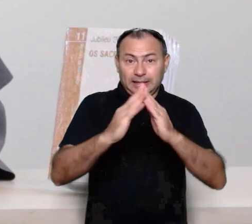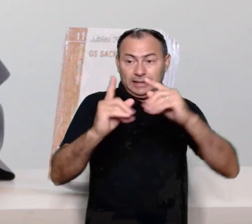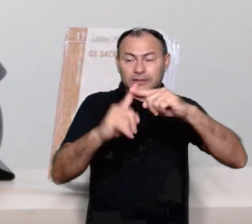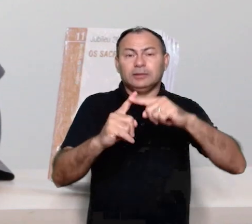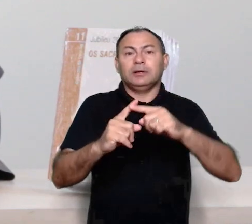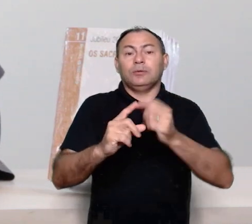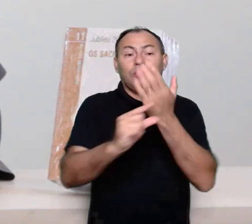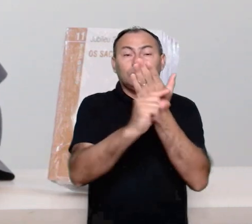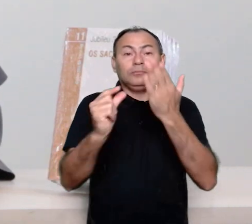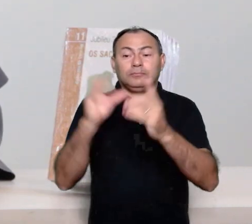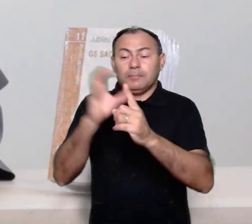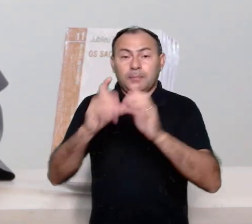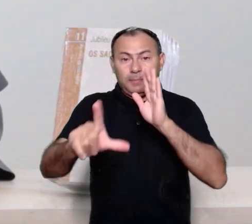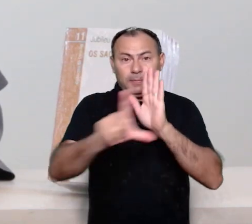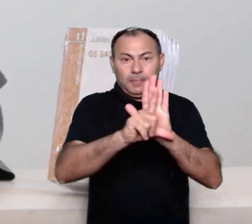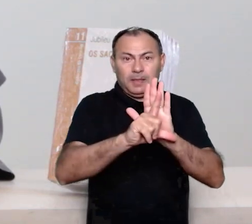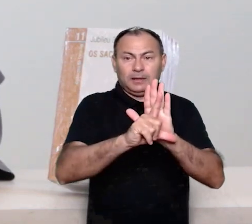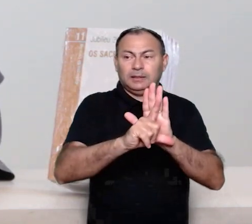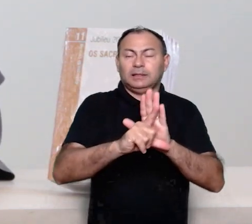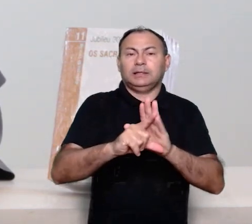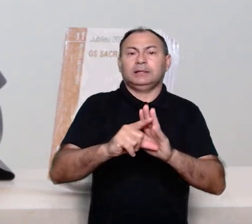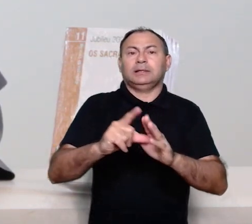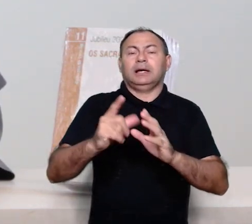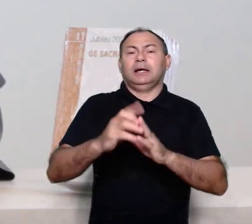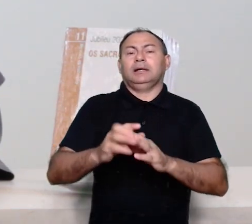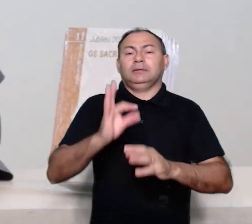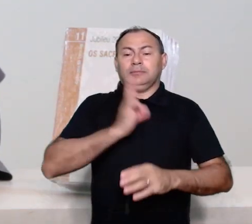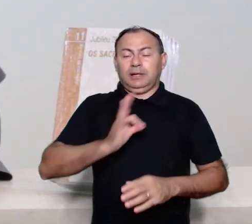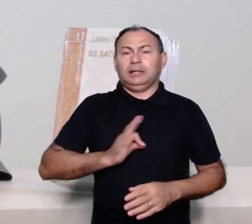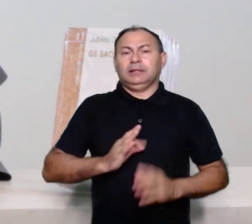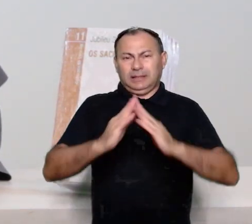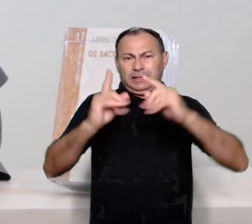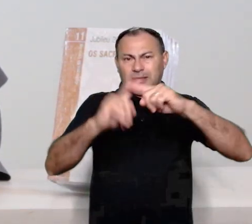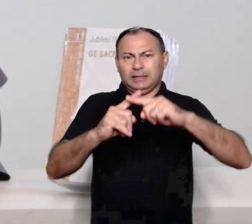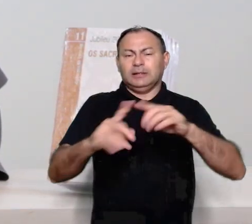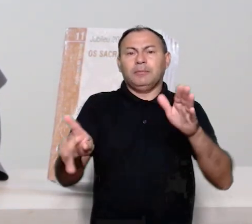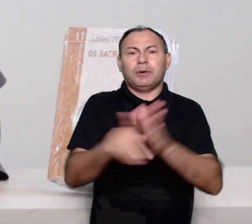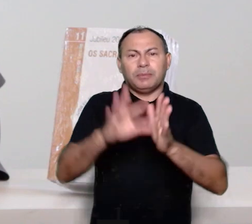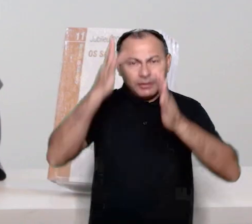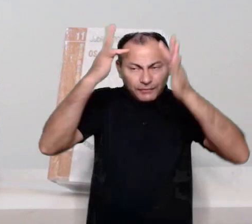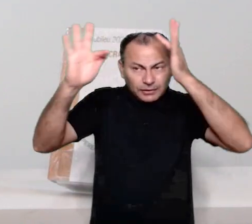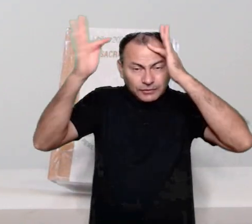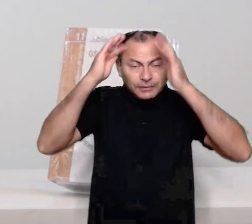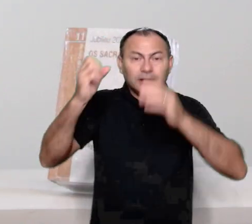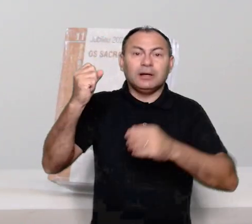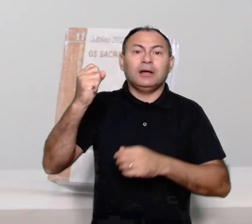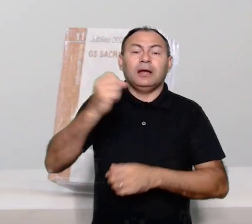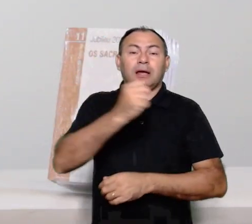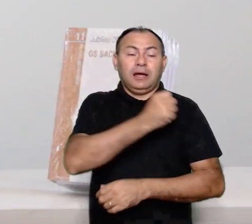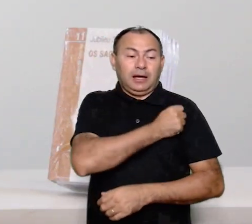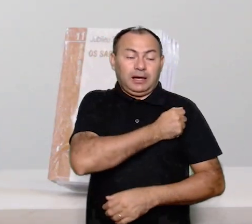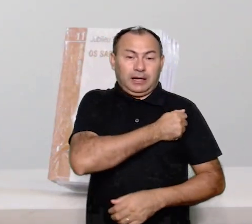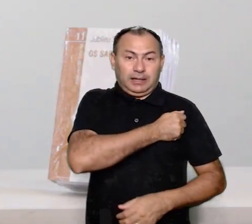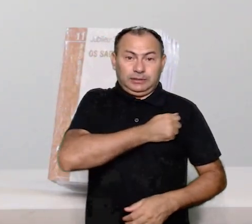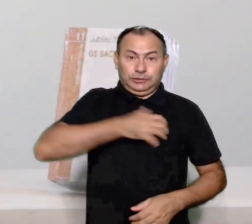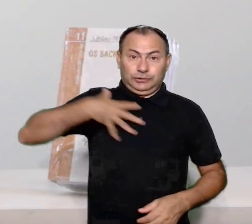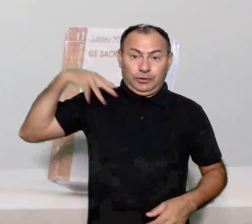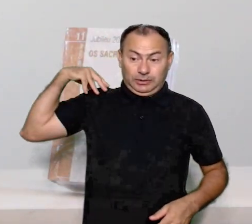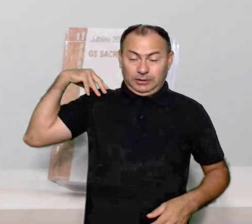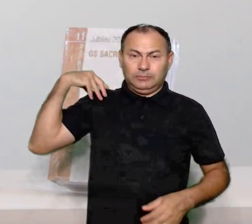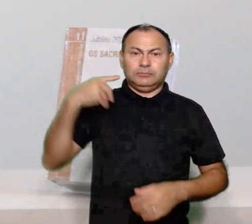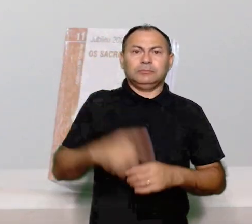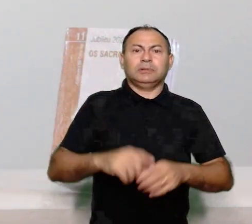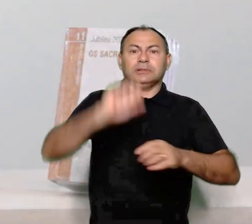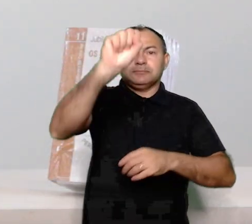e a influência da legislação eclesiástica e da própria filosofia de Aristóteles, a questão sacramentária foi se tornando